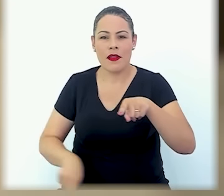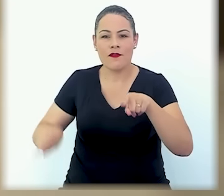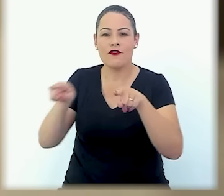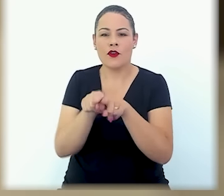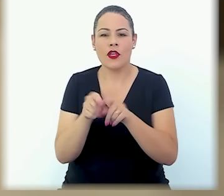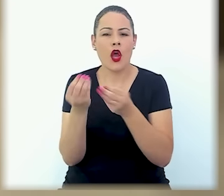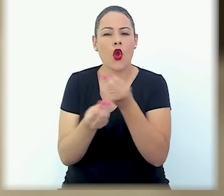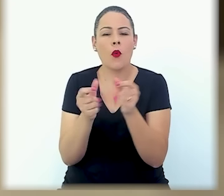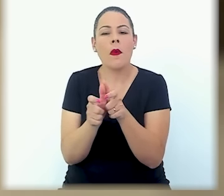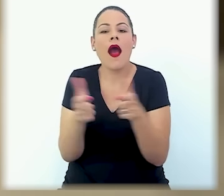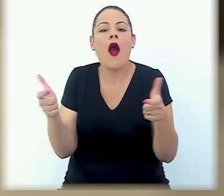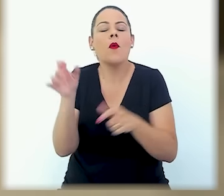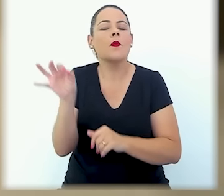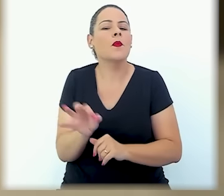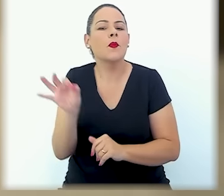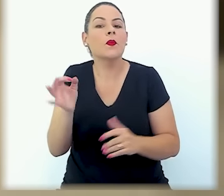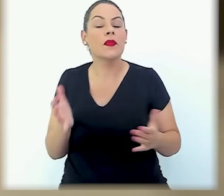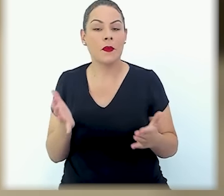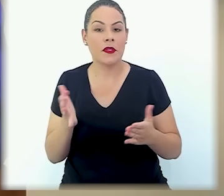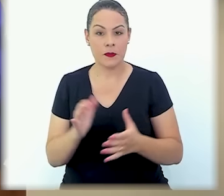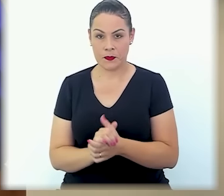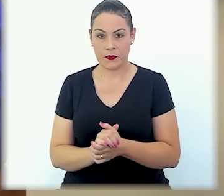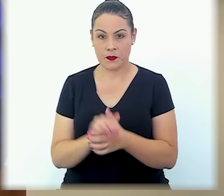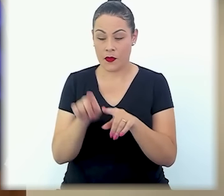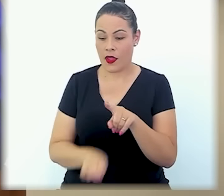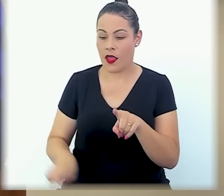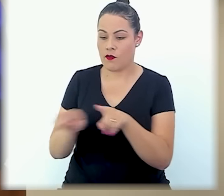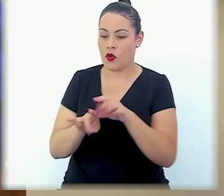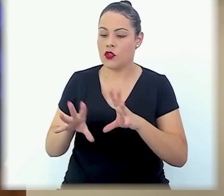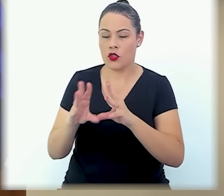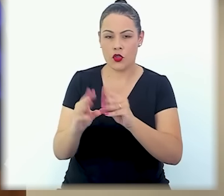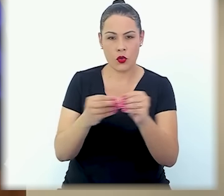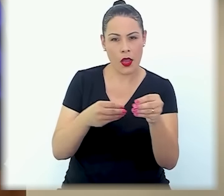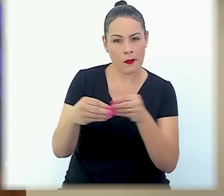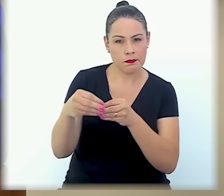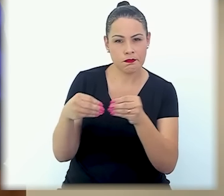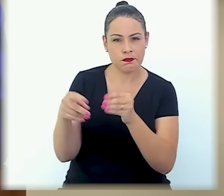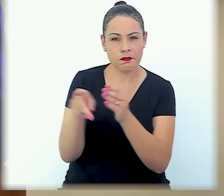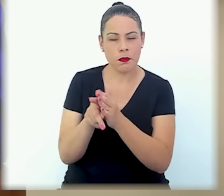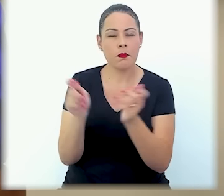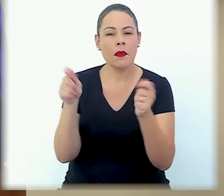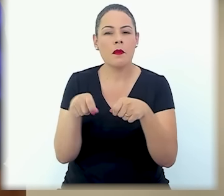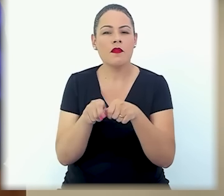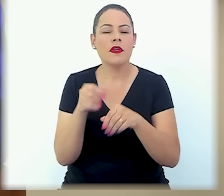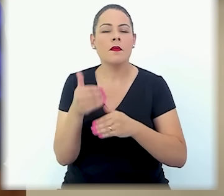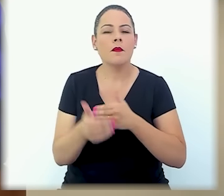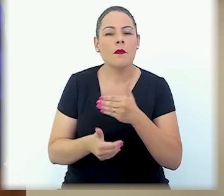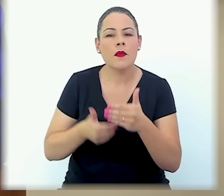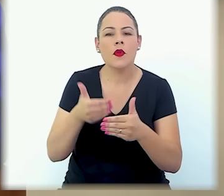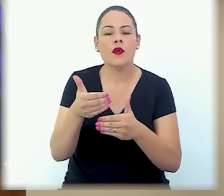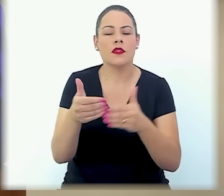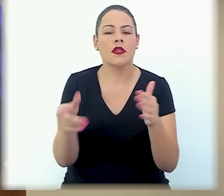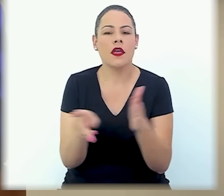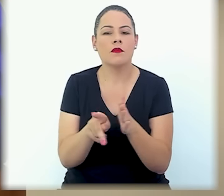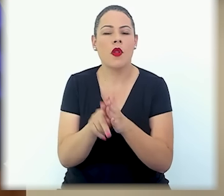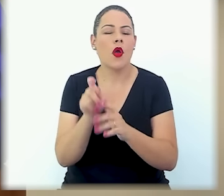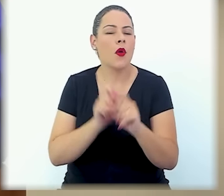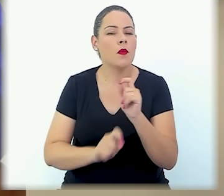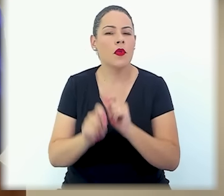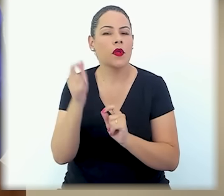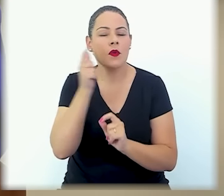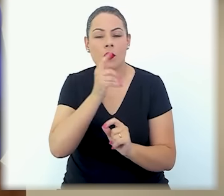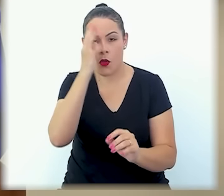recuperados. Como aumentar essa porcentagem? O resgate dessas embalagens, né, ela se dá, na verdade, a partir de um processo